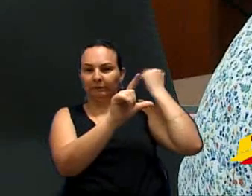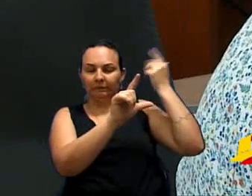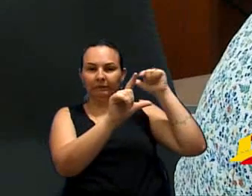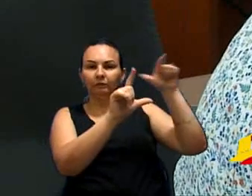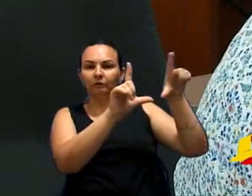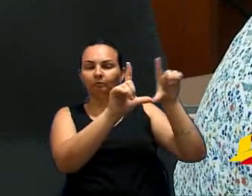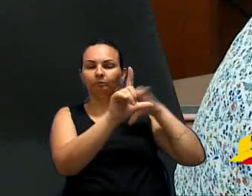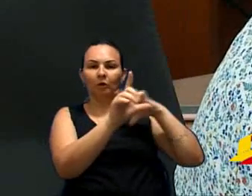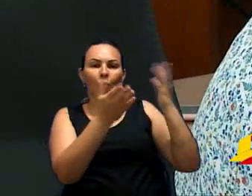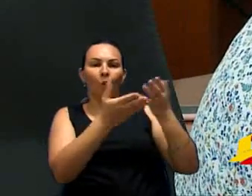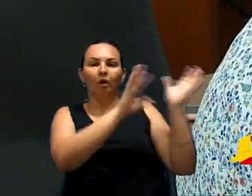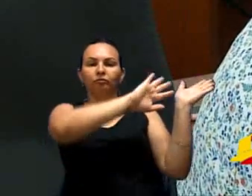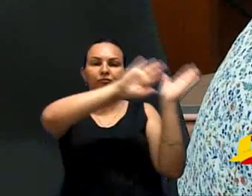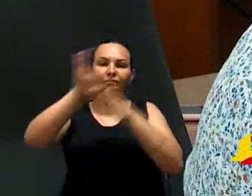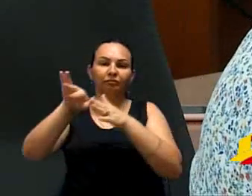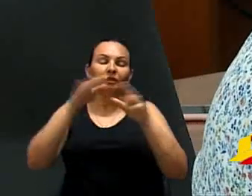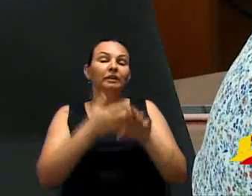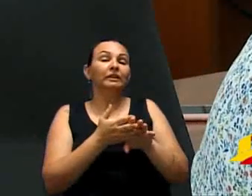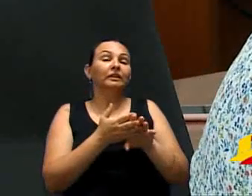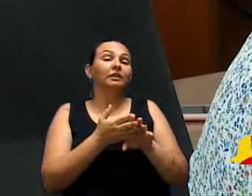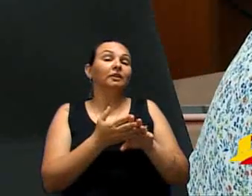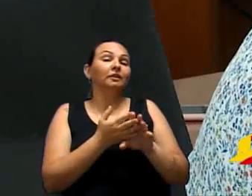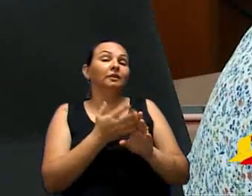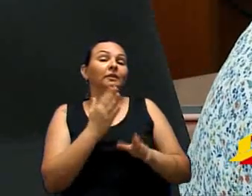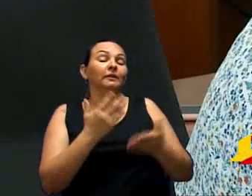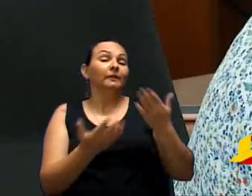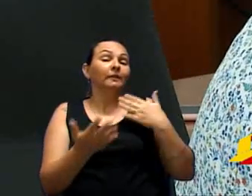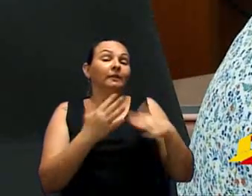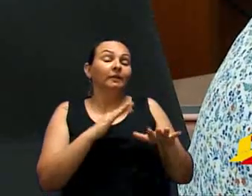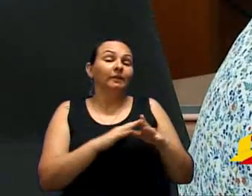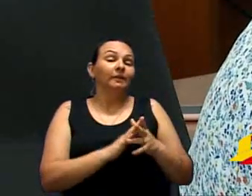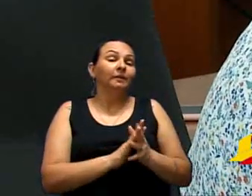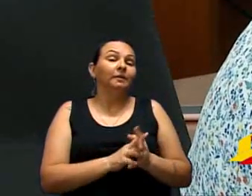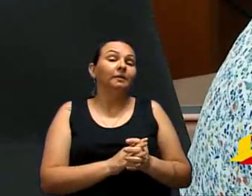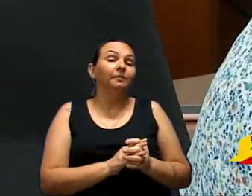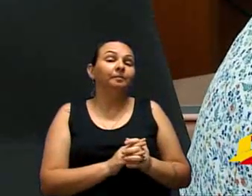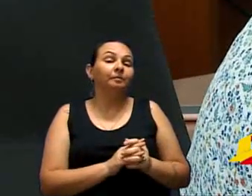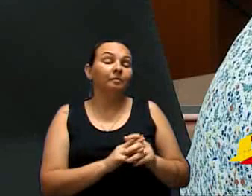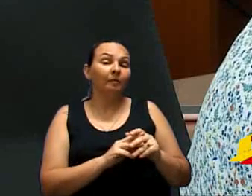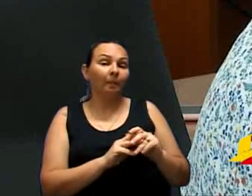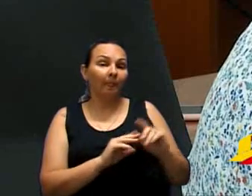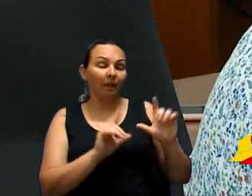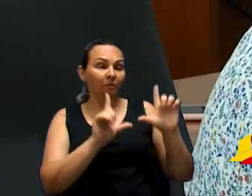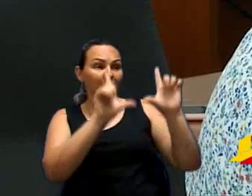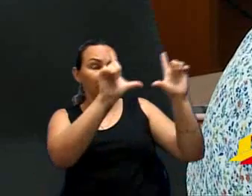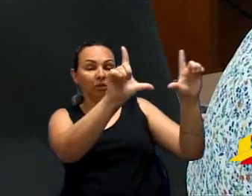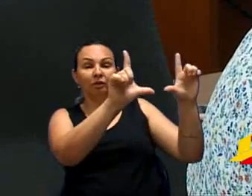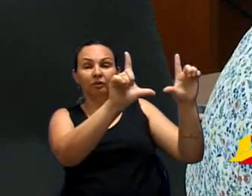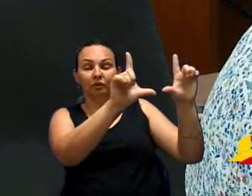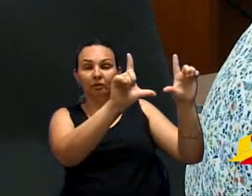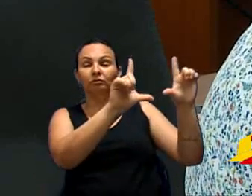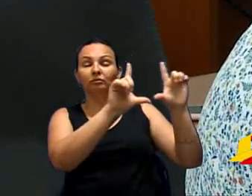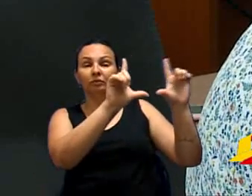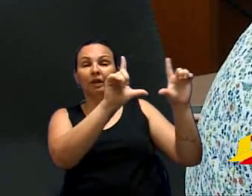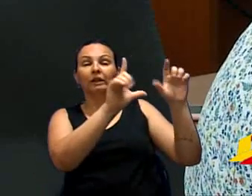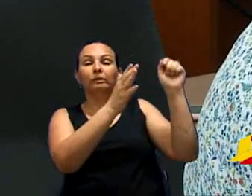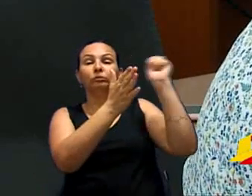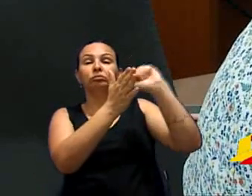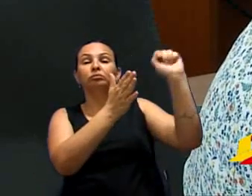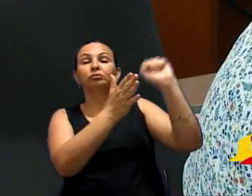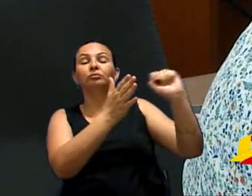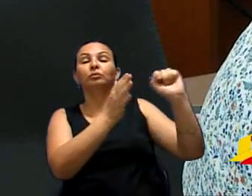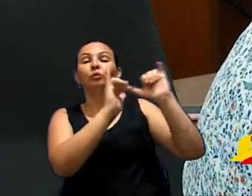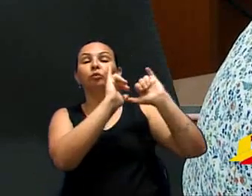era outro discurso contido com o tema que também quase que apanhar os meses enquanto nós alice uma placa com a arrancada que diz o seguinte